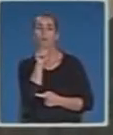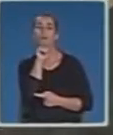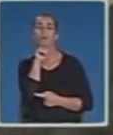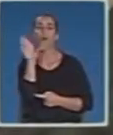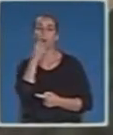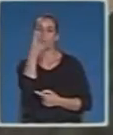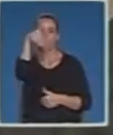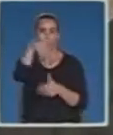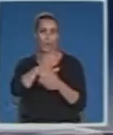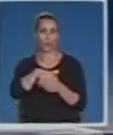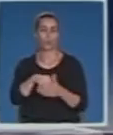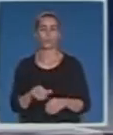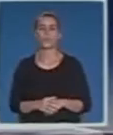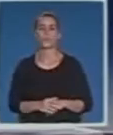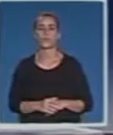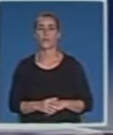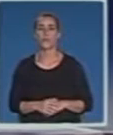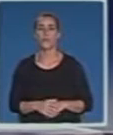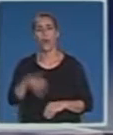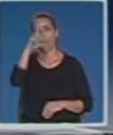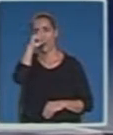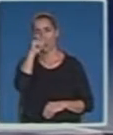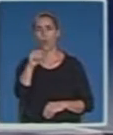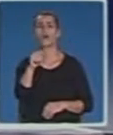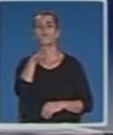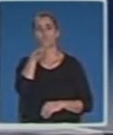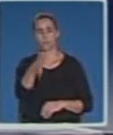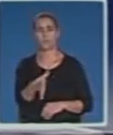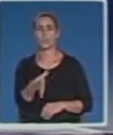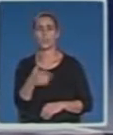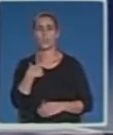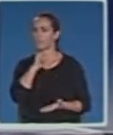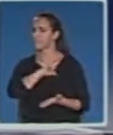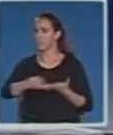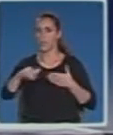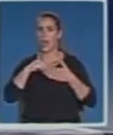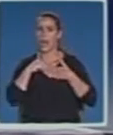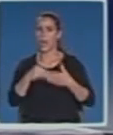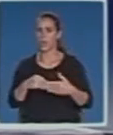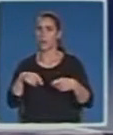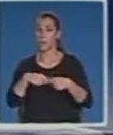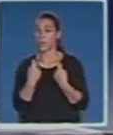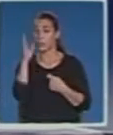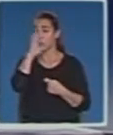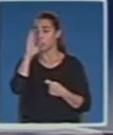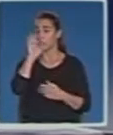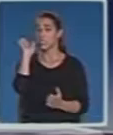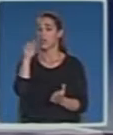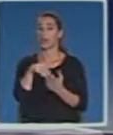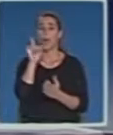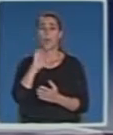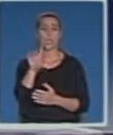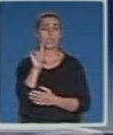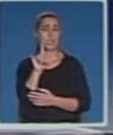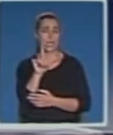mais um voto no saco. Duarte Freitas reafirma que não se demite da liderança do partido se o resultado de dia